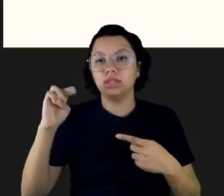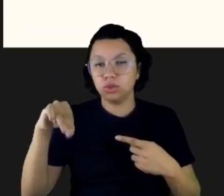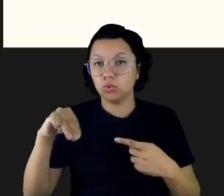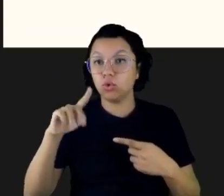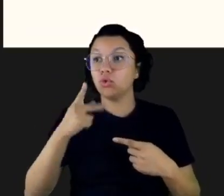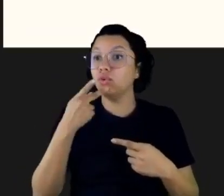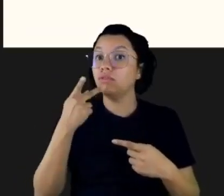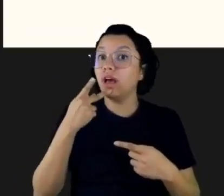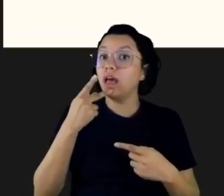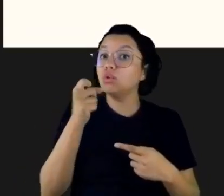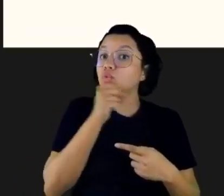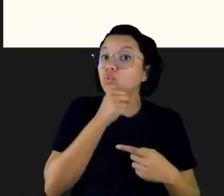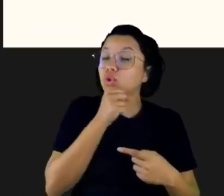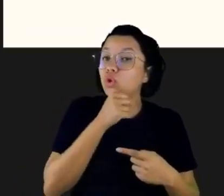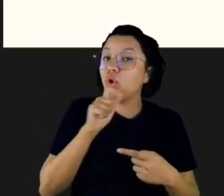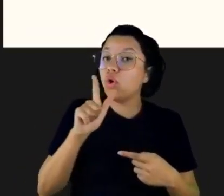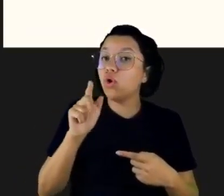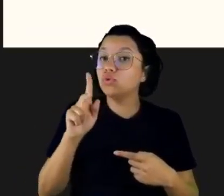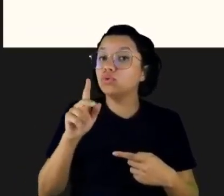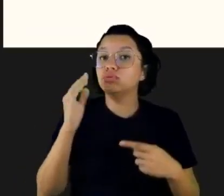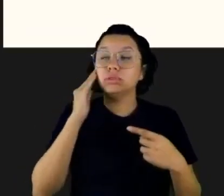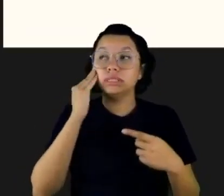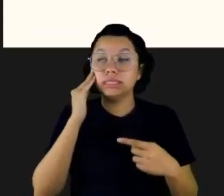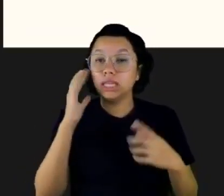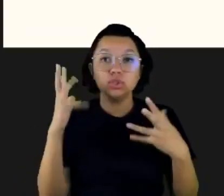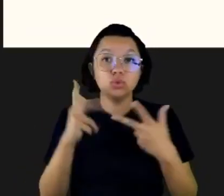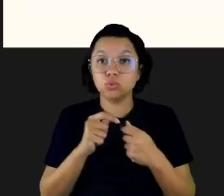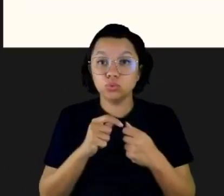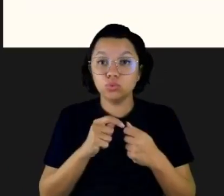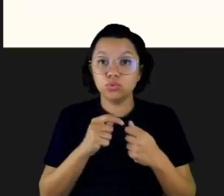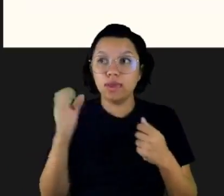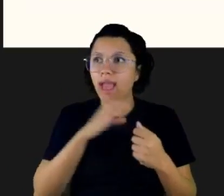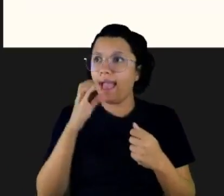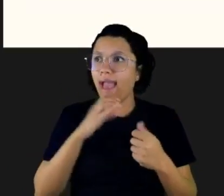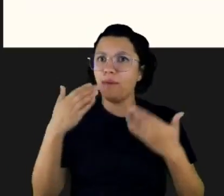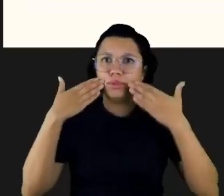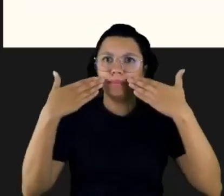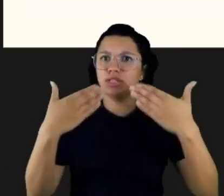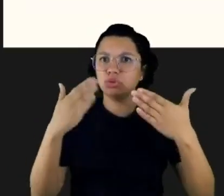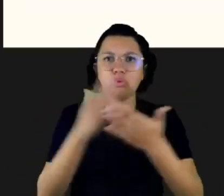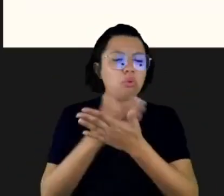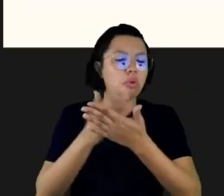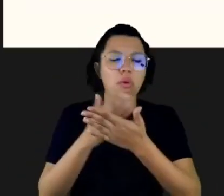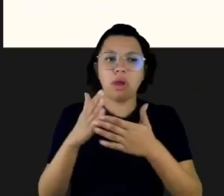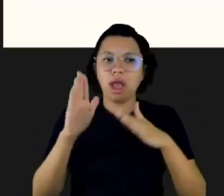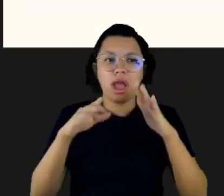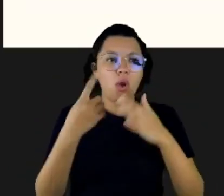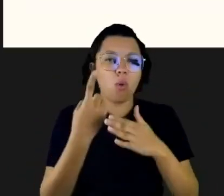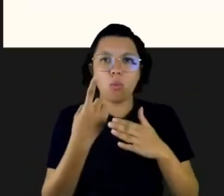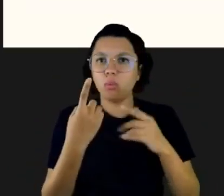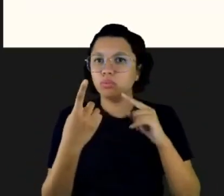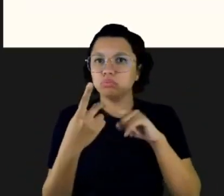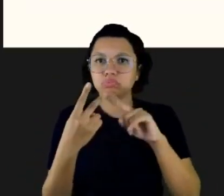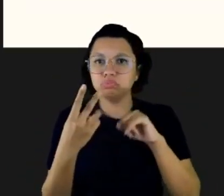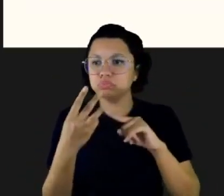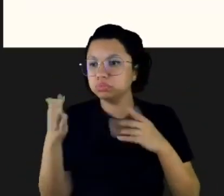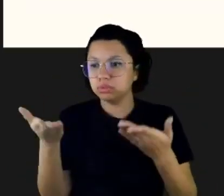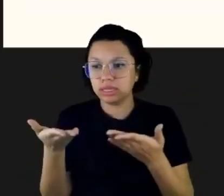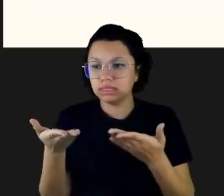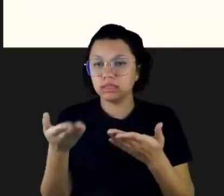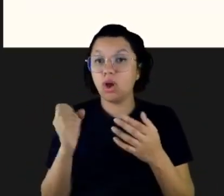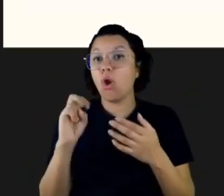lúcido que de repente começou a apresentar qualquer um desses sintomas que eu disse, ou de um idoso que tem uma